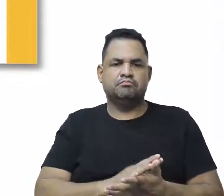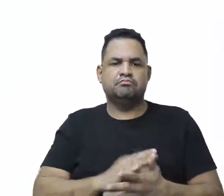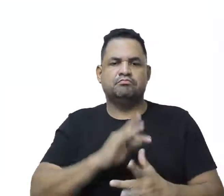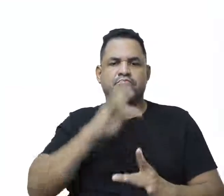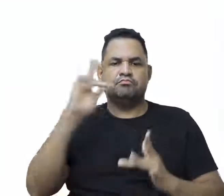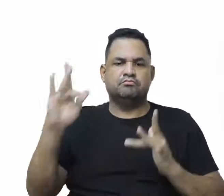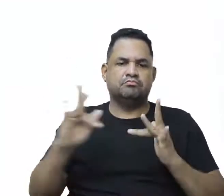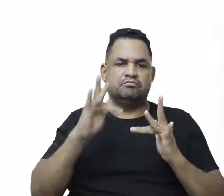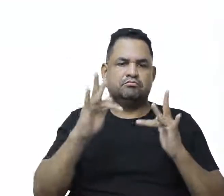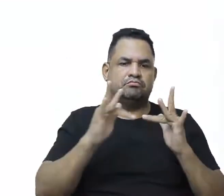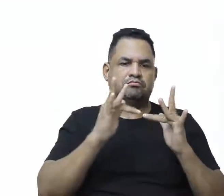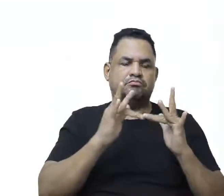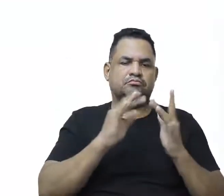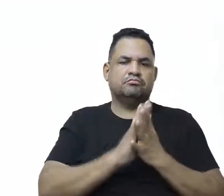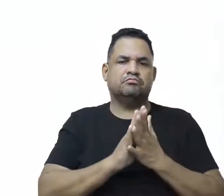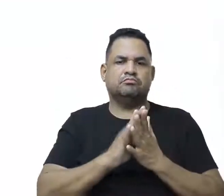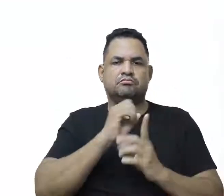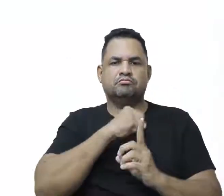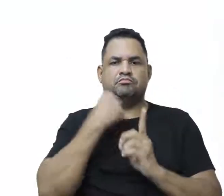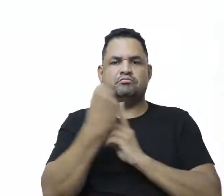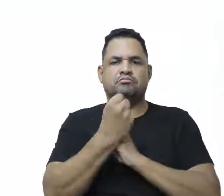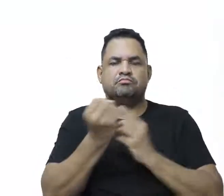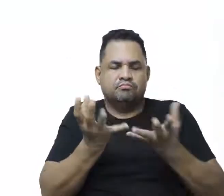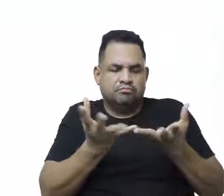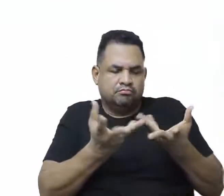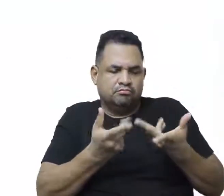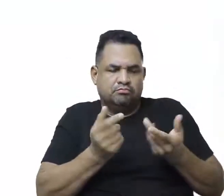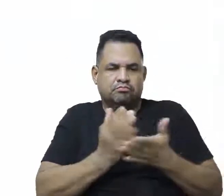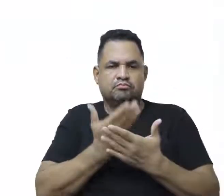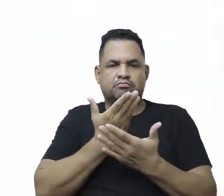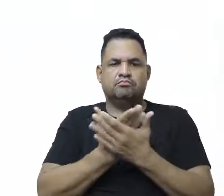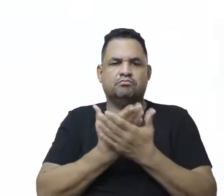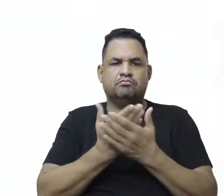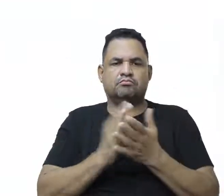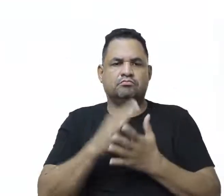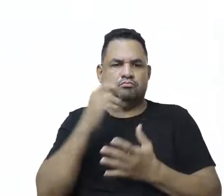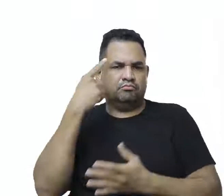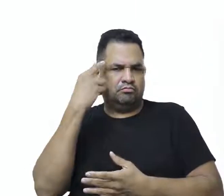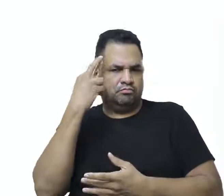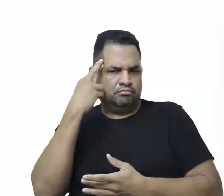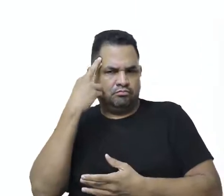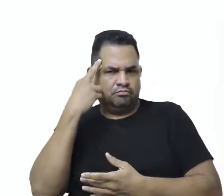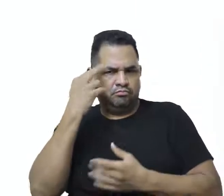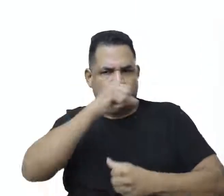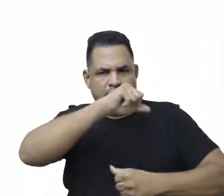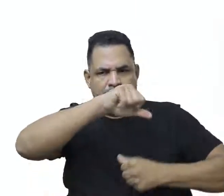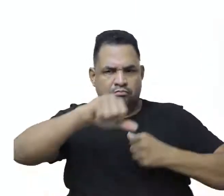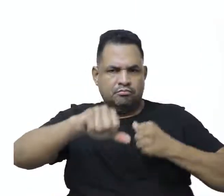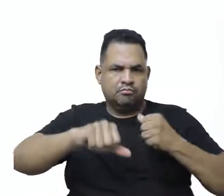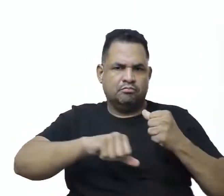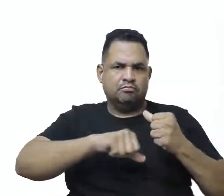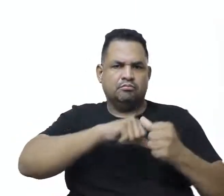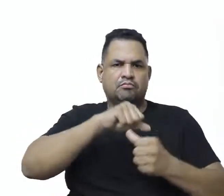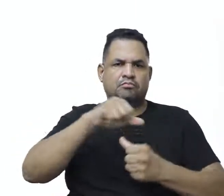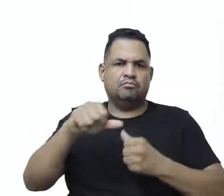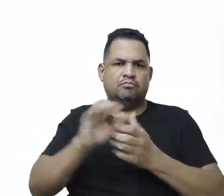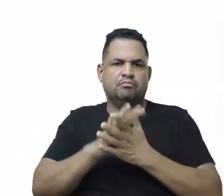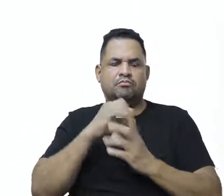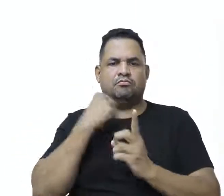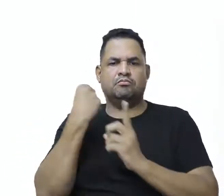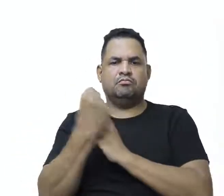clássicos da Sociologia tá nós temos como habilidade da aula de hoje refletir sobre a mudança e